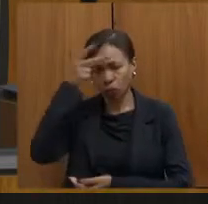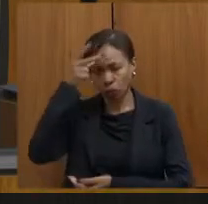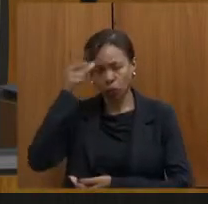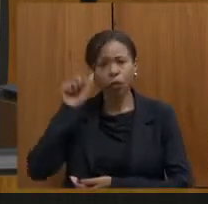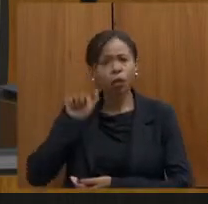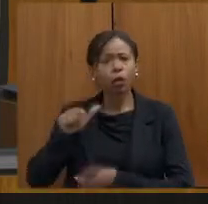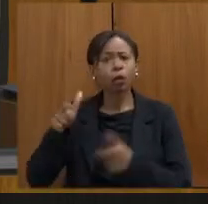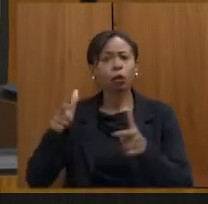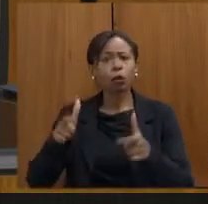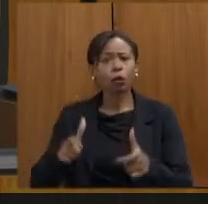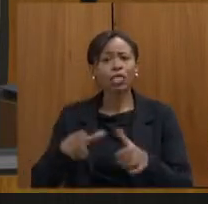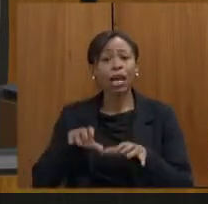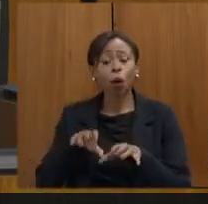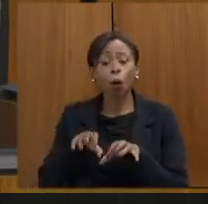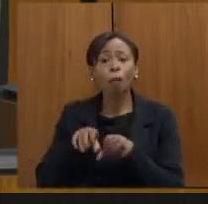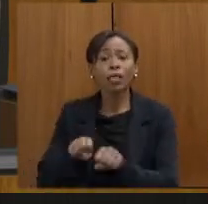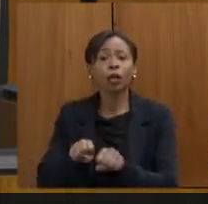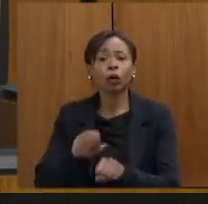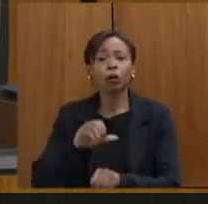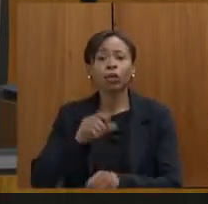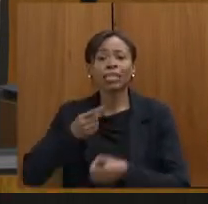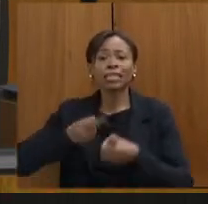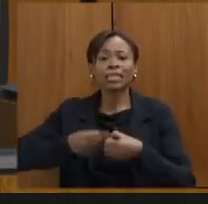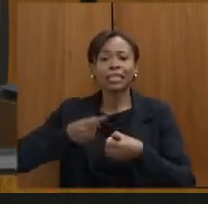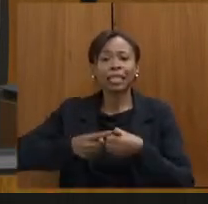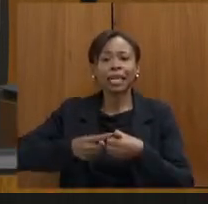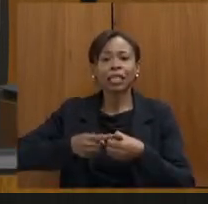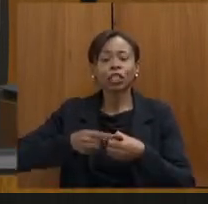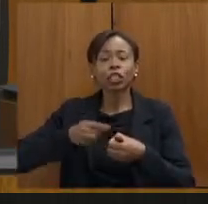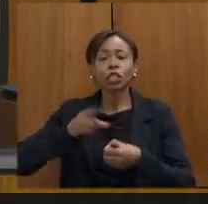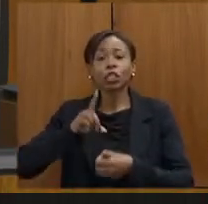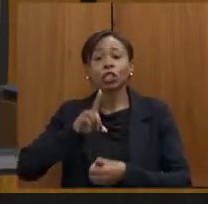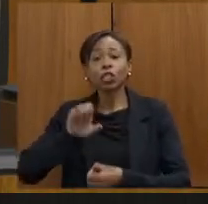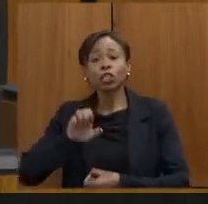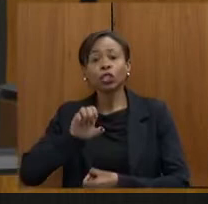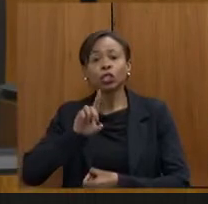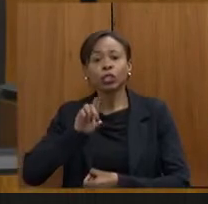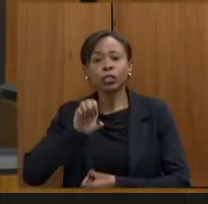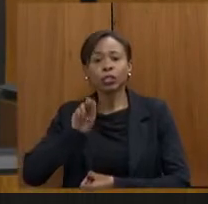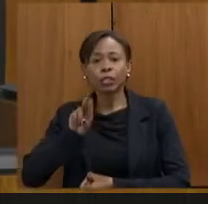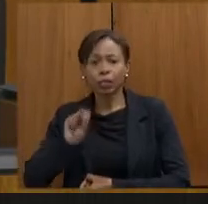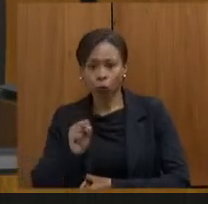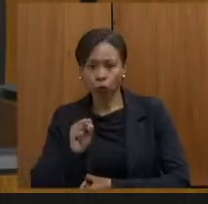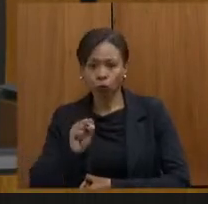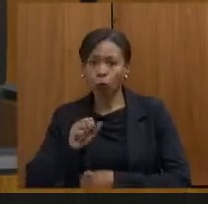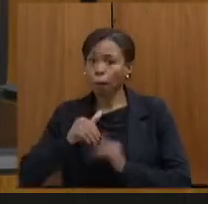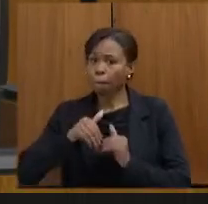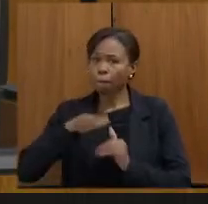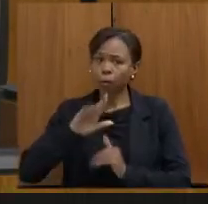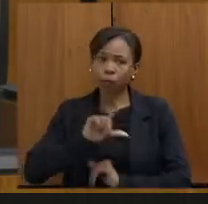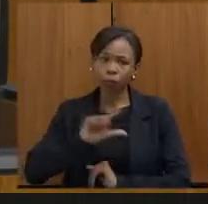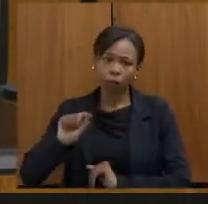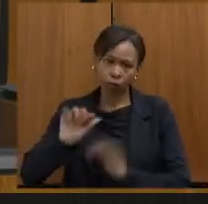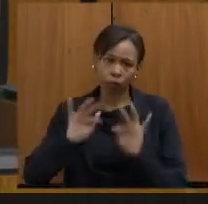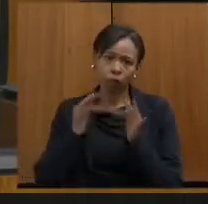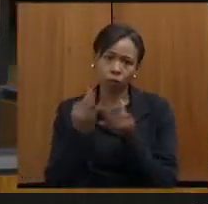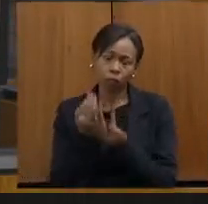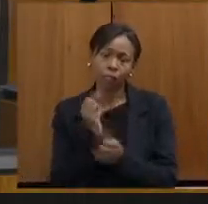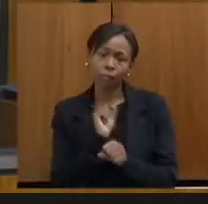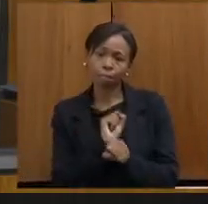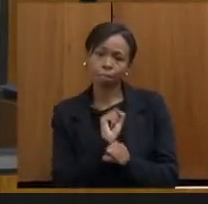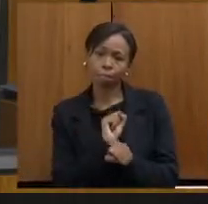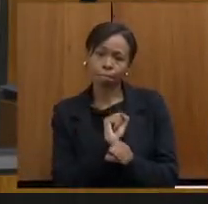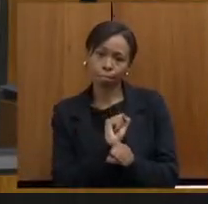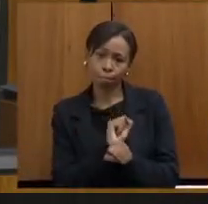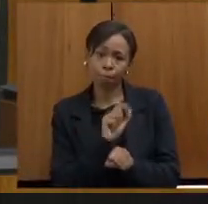tem a ocupação Cidade de Deus. São mais de 100 famílias que aguardam esse processo